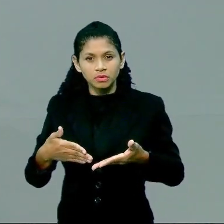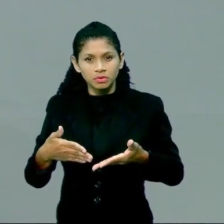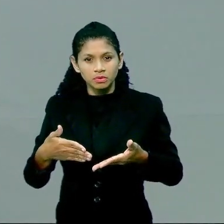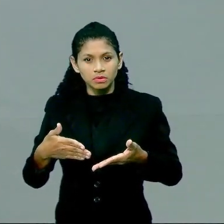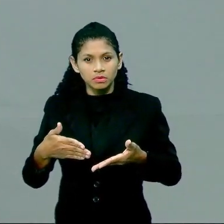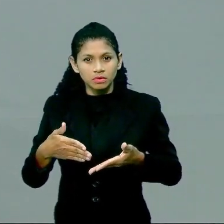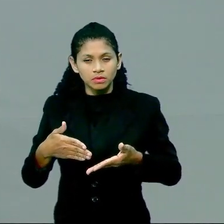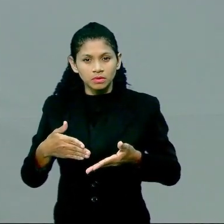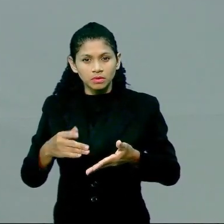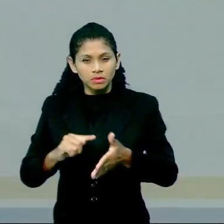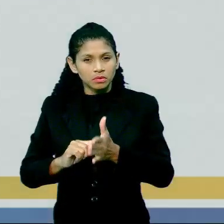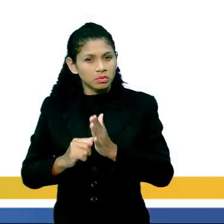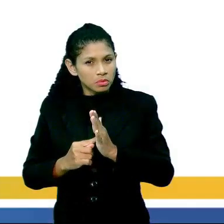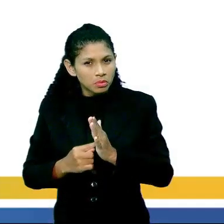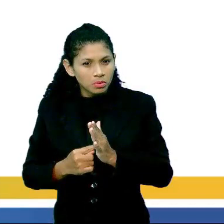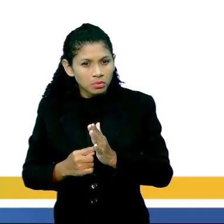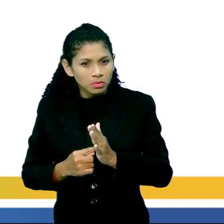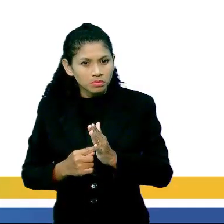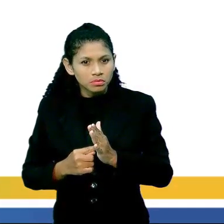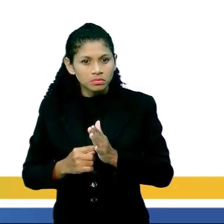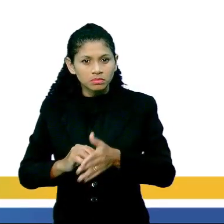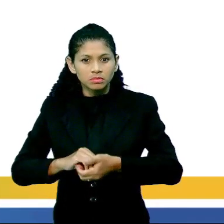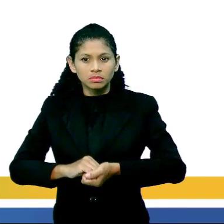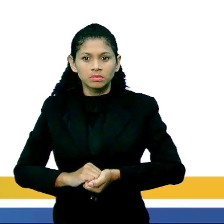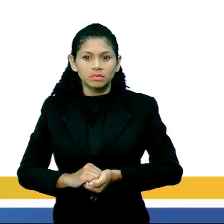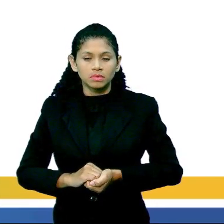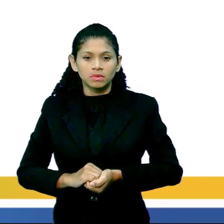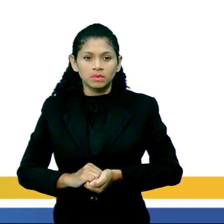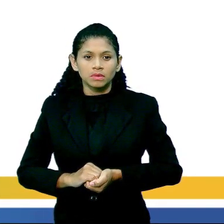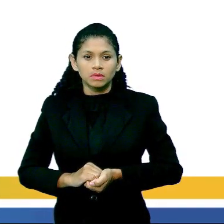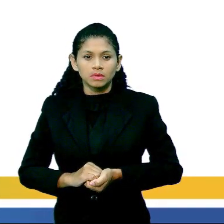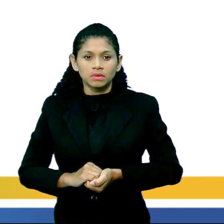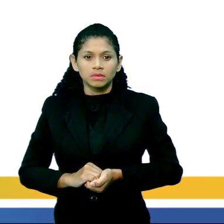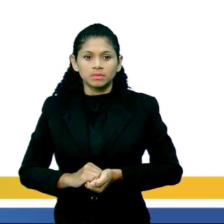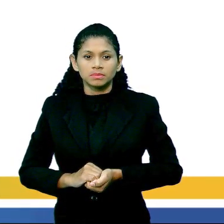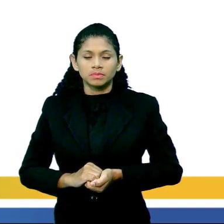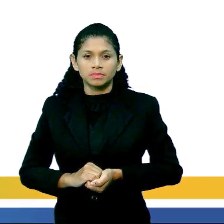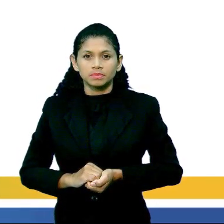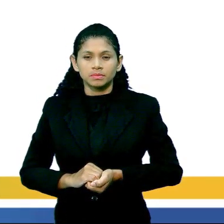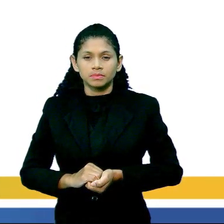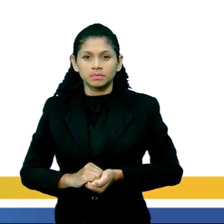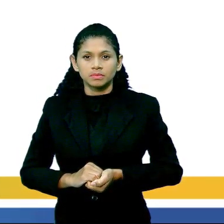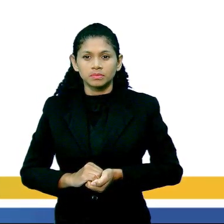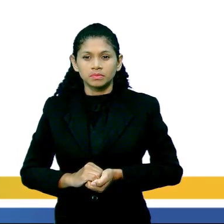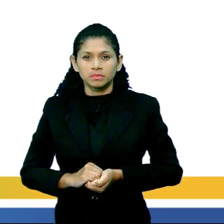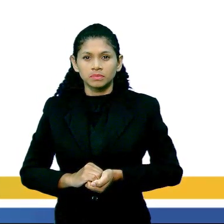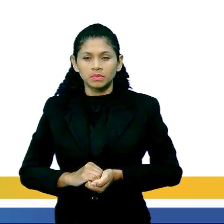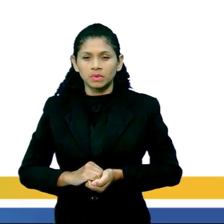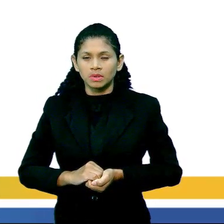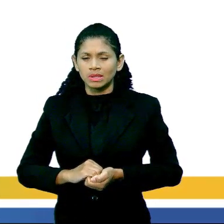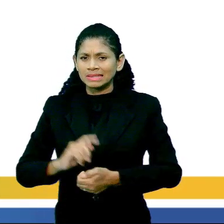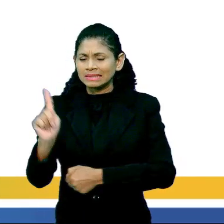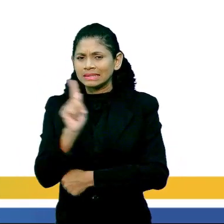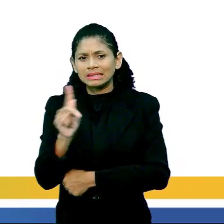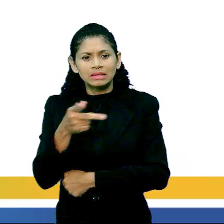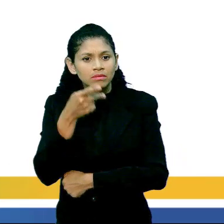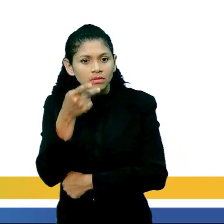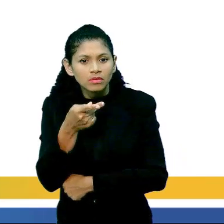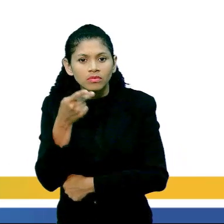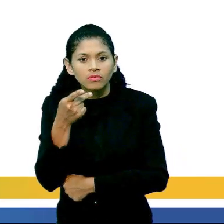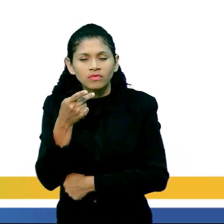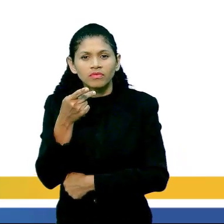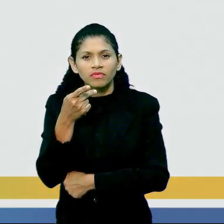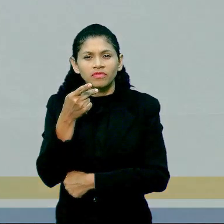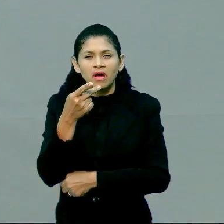a ideia central do conto e não diz relacionando aí contradiz a percepção que o narrador tem em relação à profissão